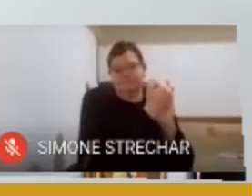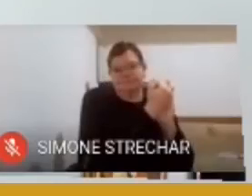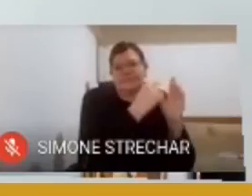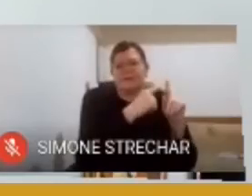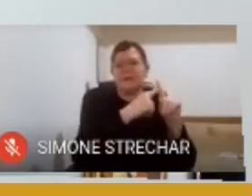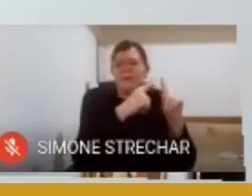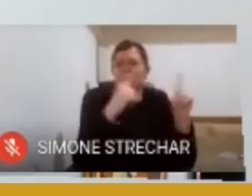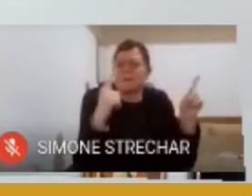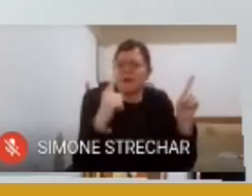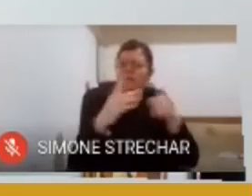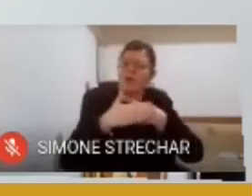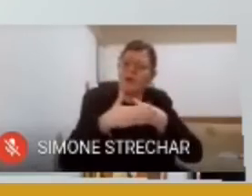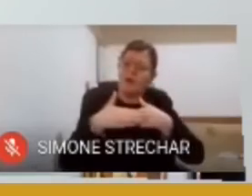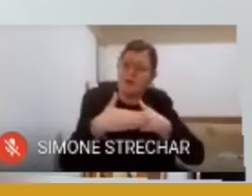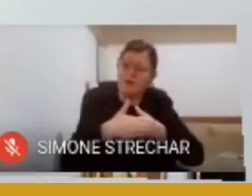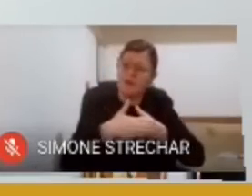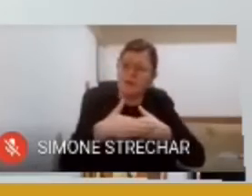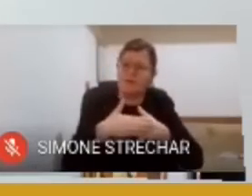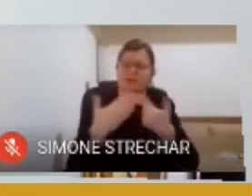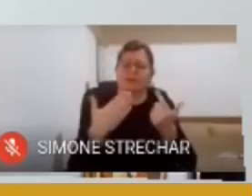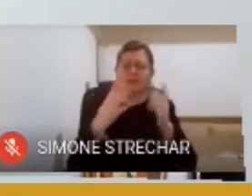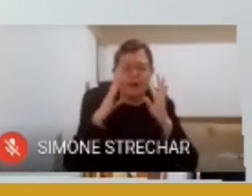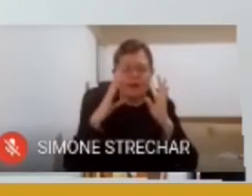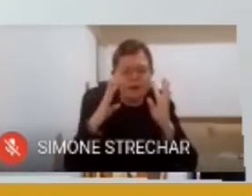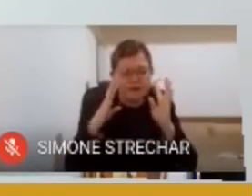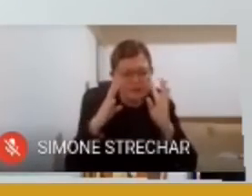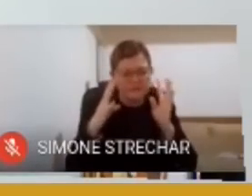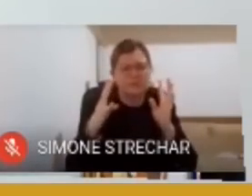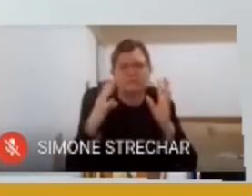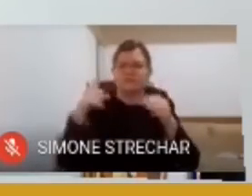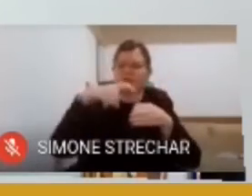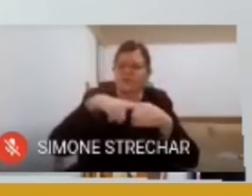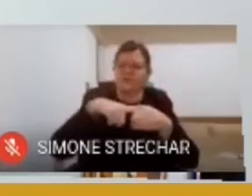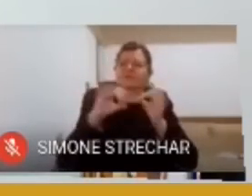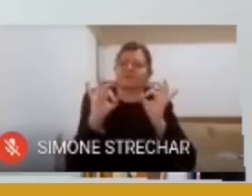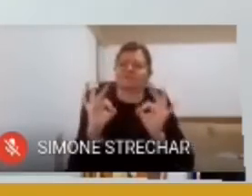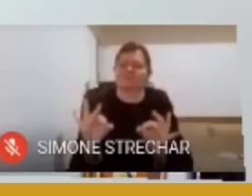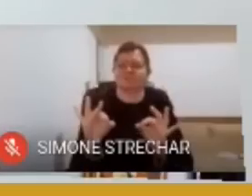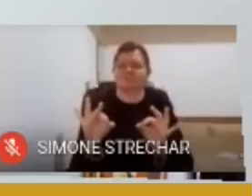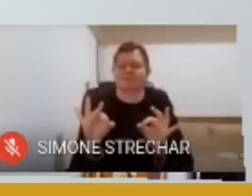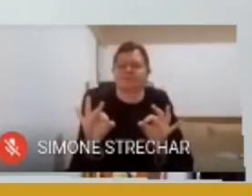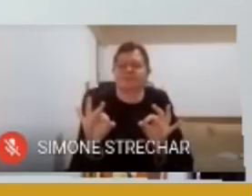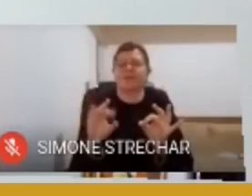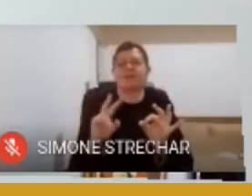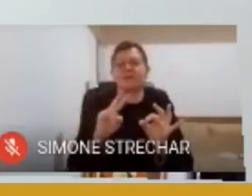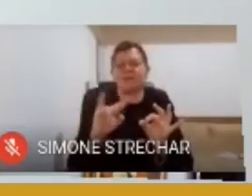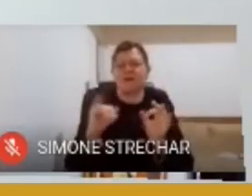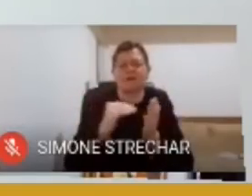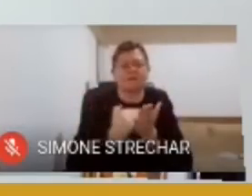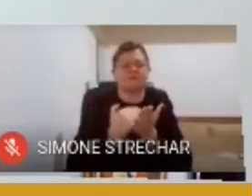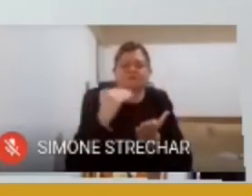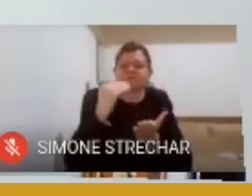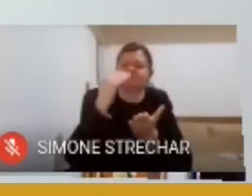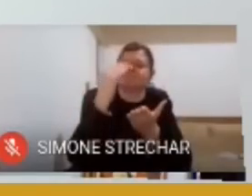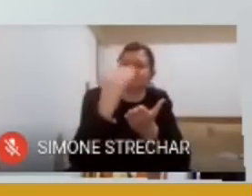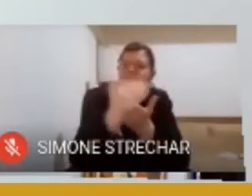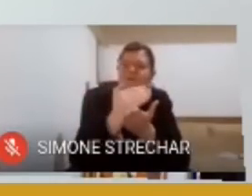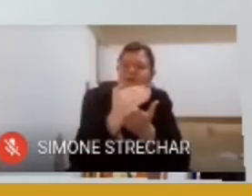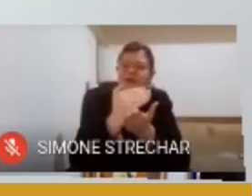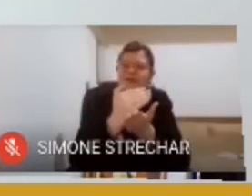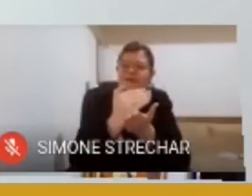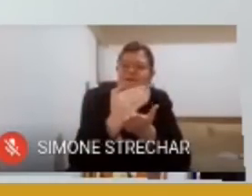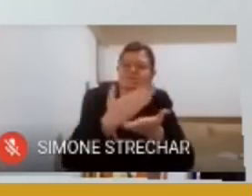às recomendações da Organização Mundial da Saúde, para saber o que nós podemos e o que nós não podemos fazer. Agora, uma coisa é